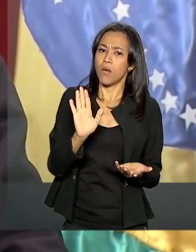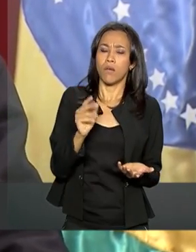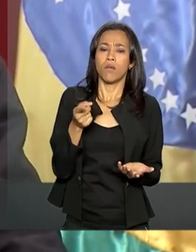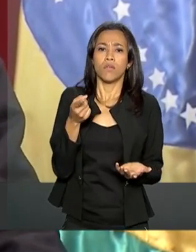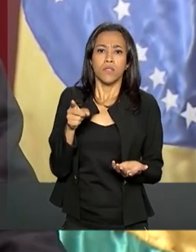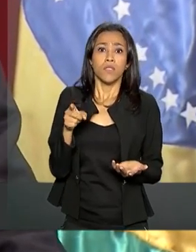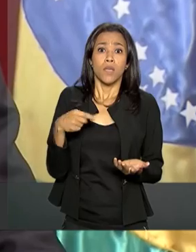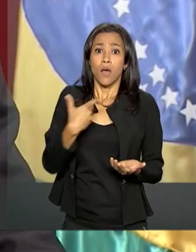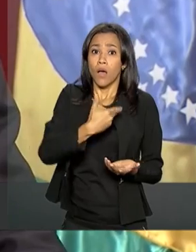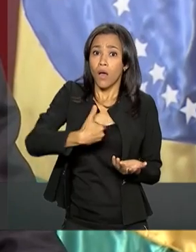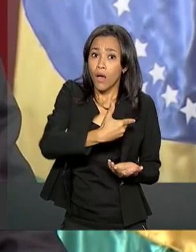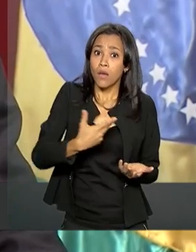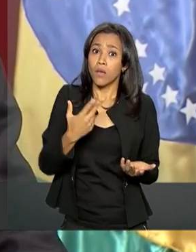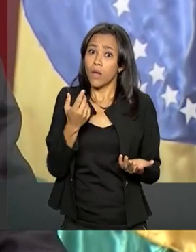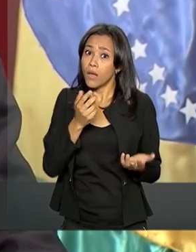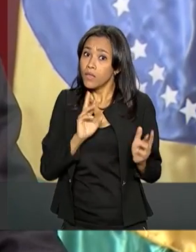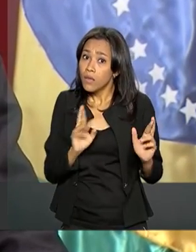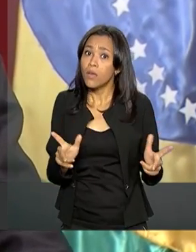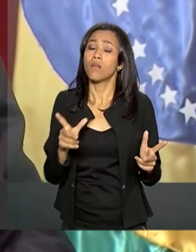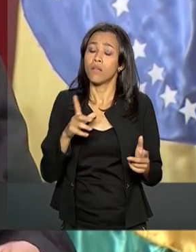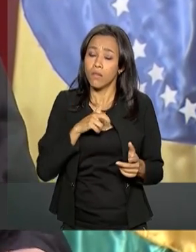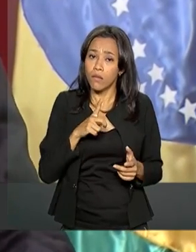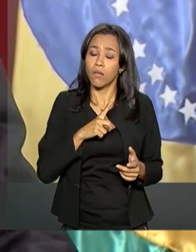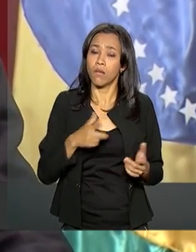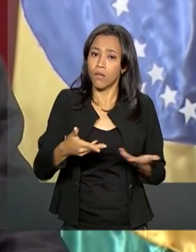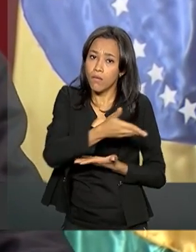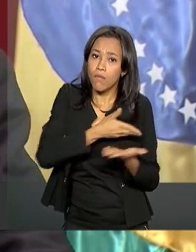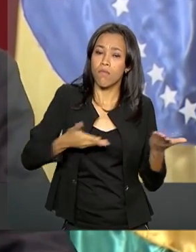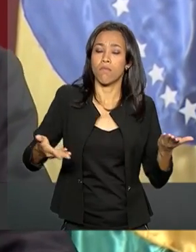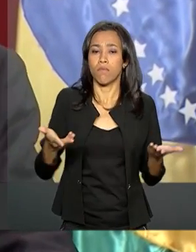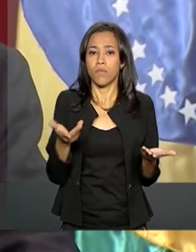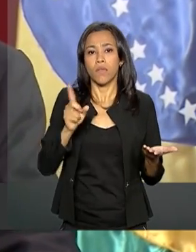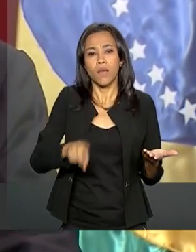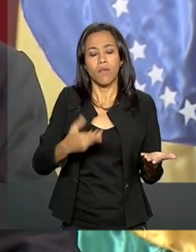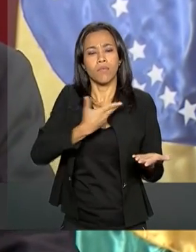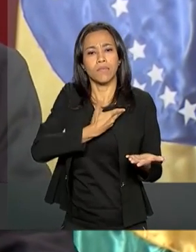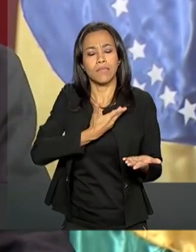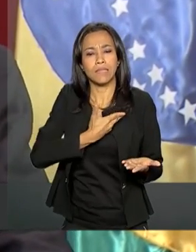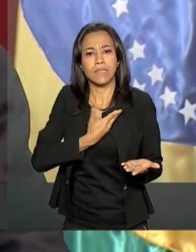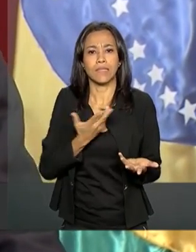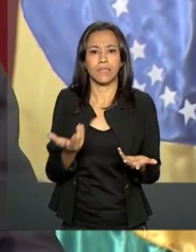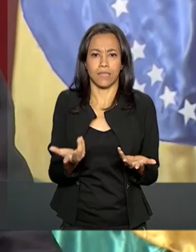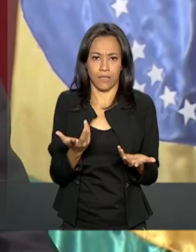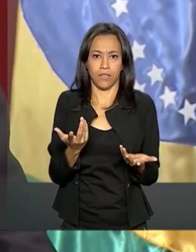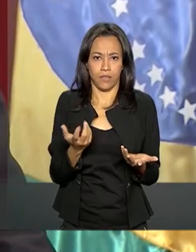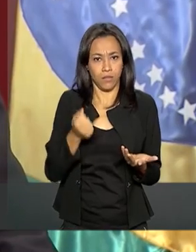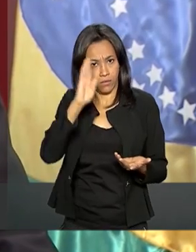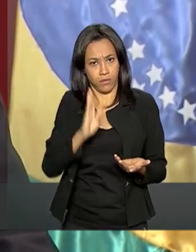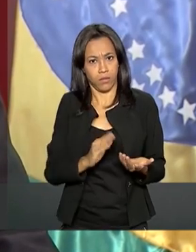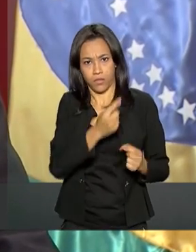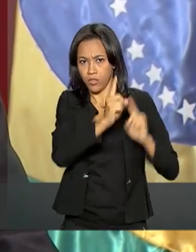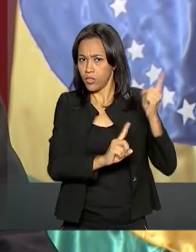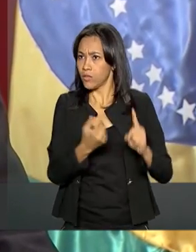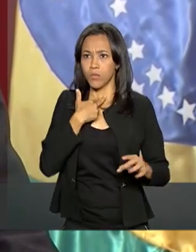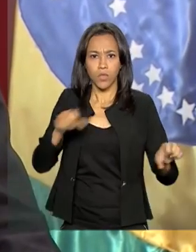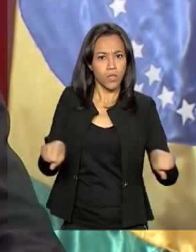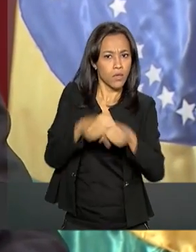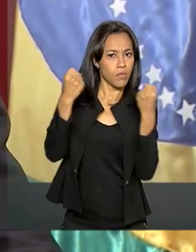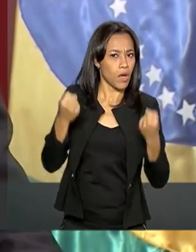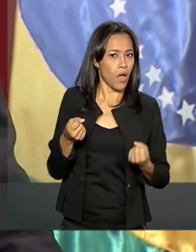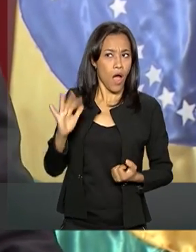do Brasil com o Chile é de outra natureza. É uma amizade que não se pode quebrar. E, portanto, quero que